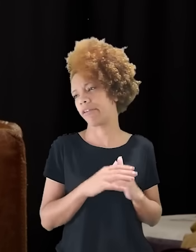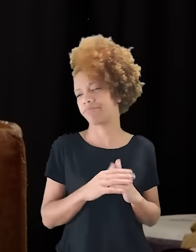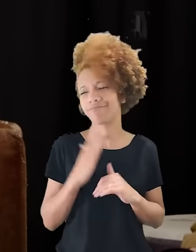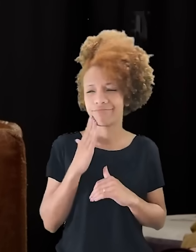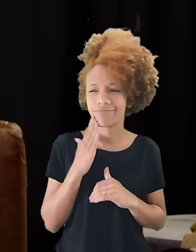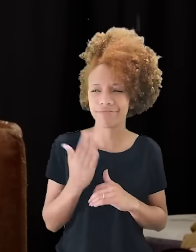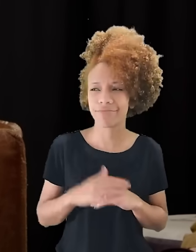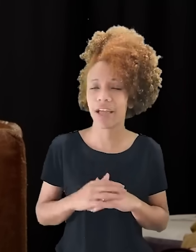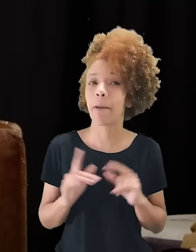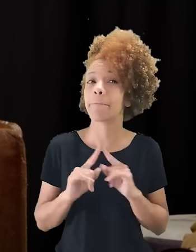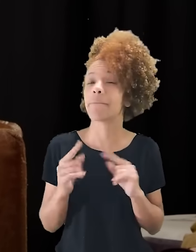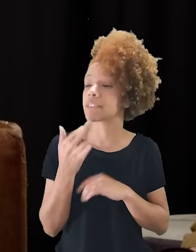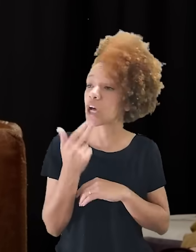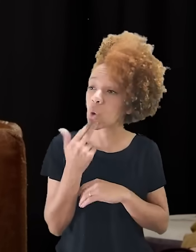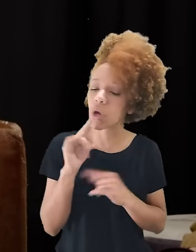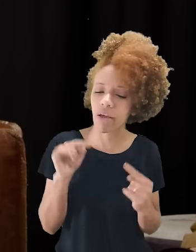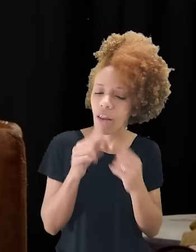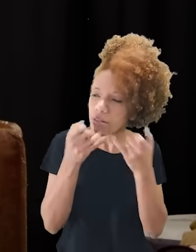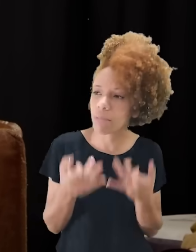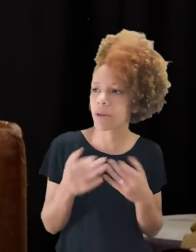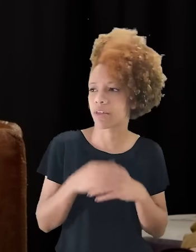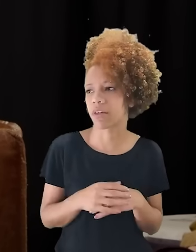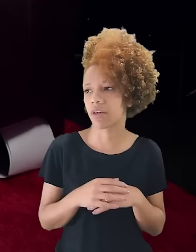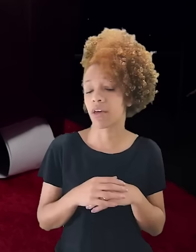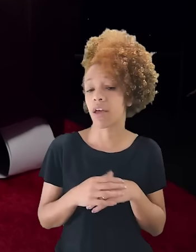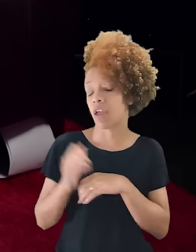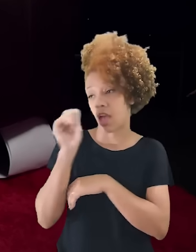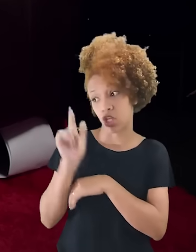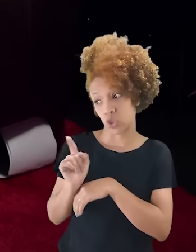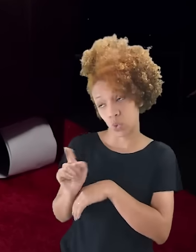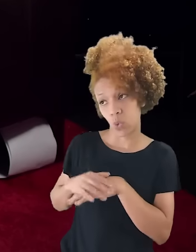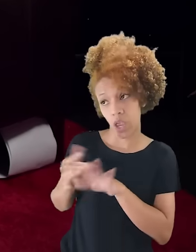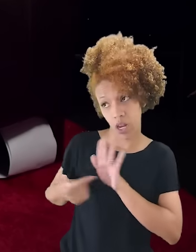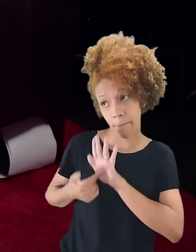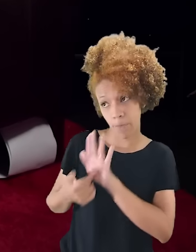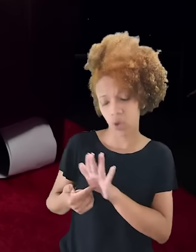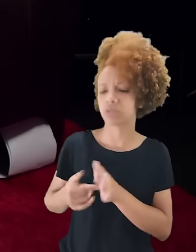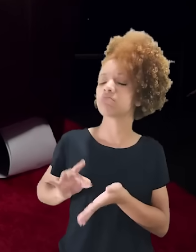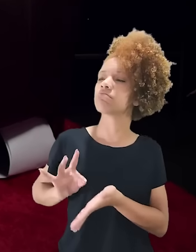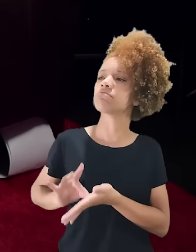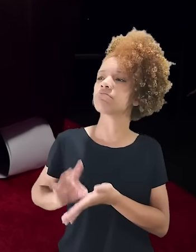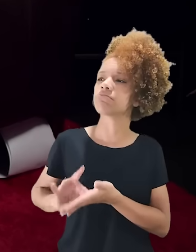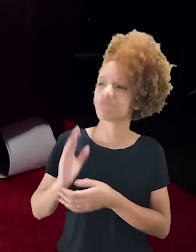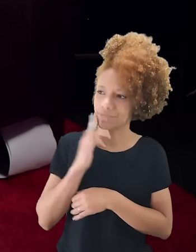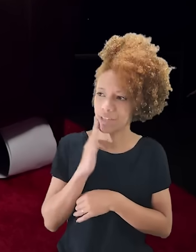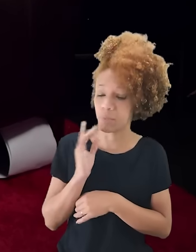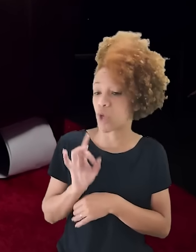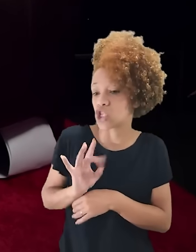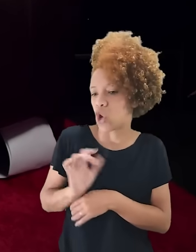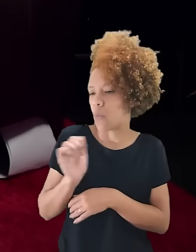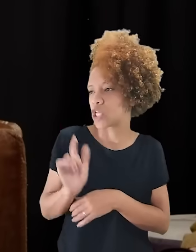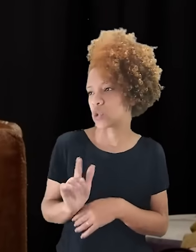namorar e tal sabe então acho que a cor ela define muito é esse tom de azul mesmo ele passa uma credibilidade